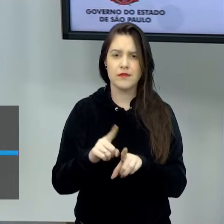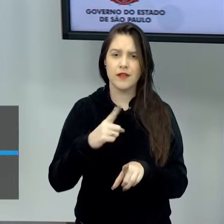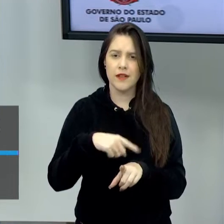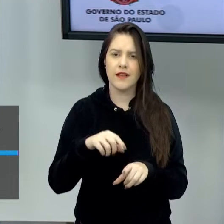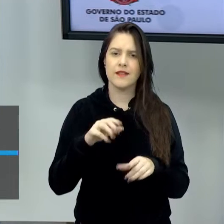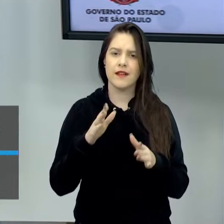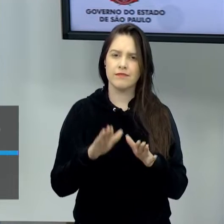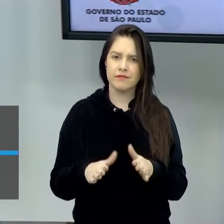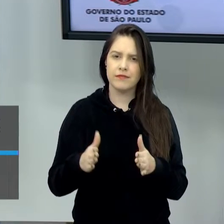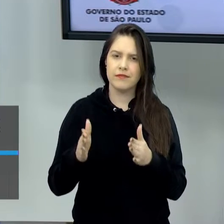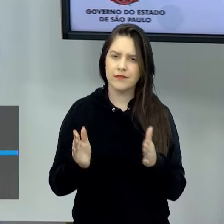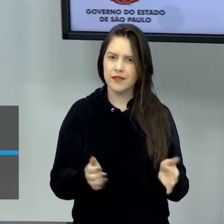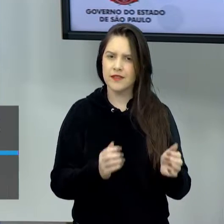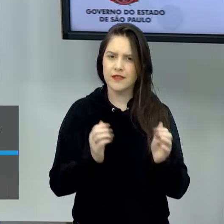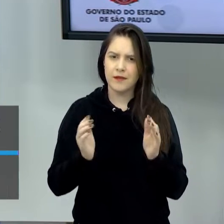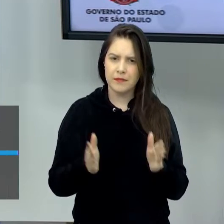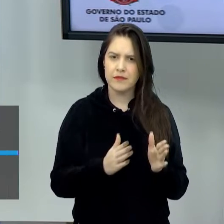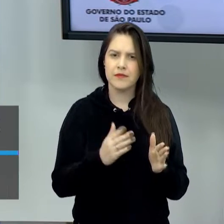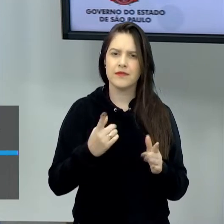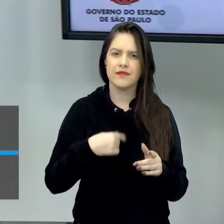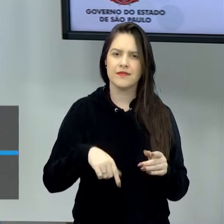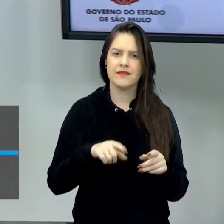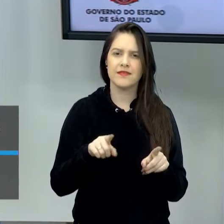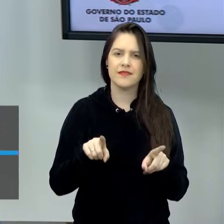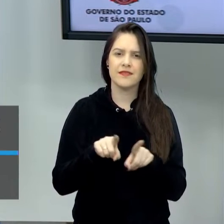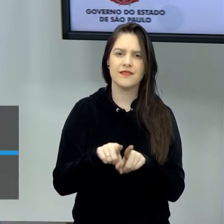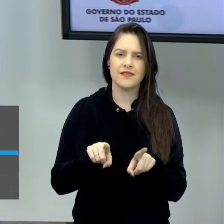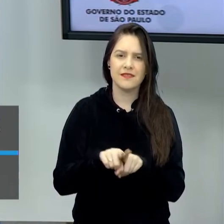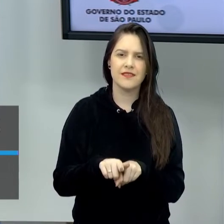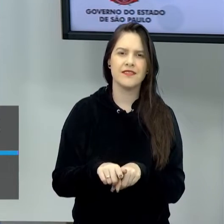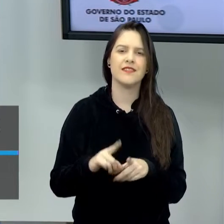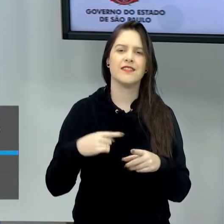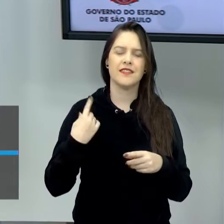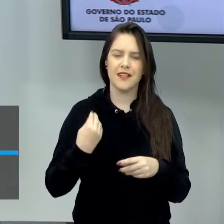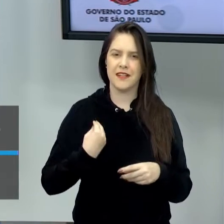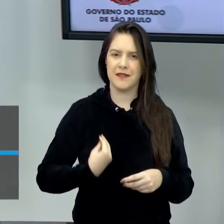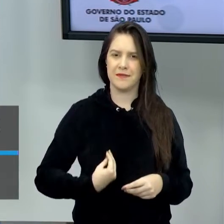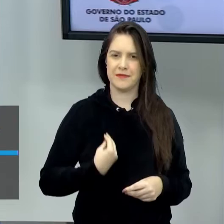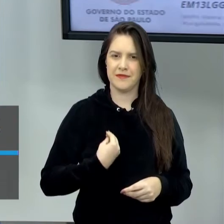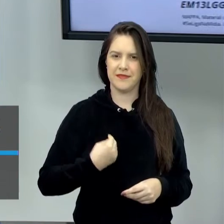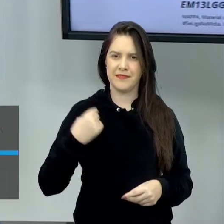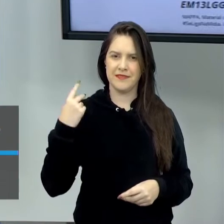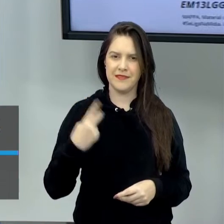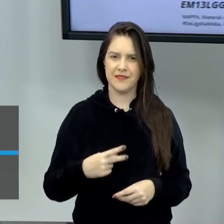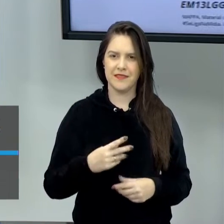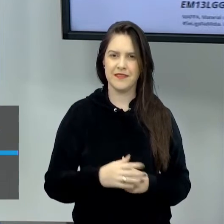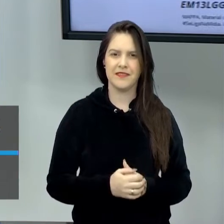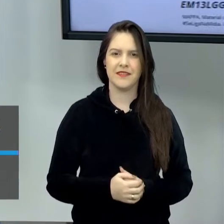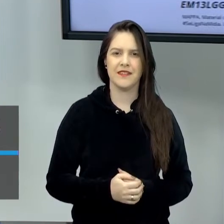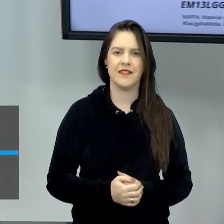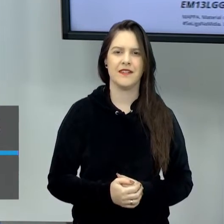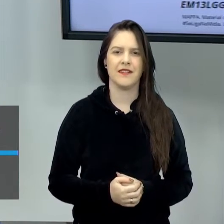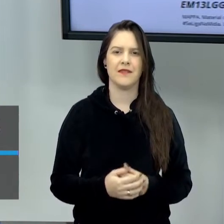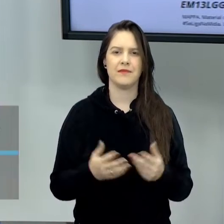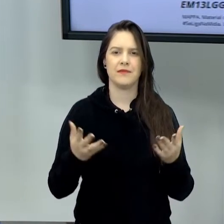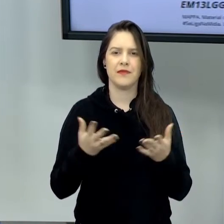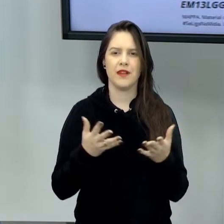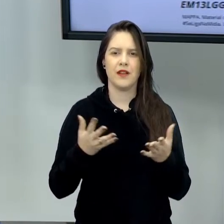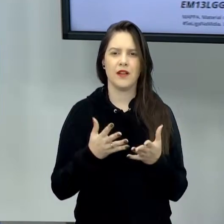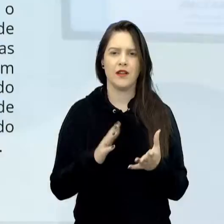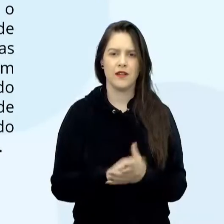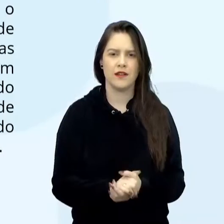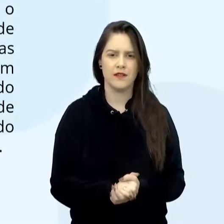passado. Então é momento de trabalharmos sim e estamos aqui para isso. É aqui, ó,